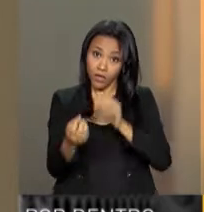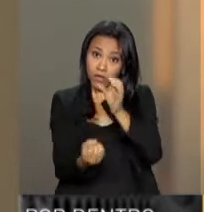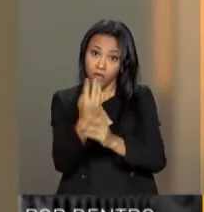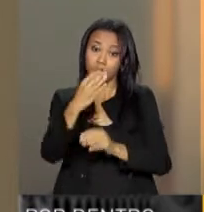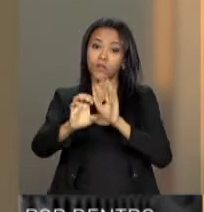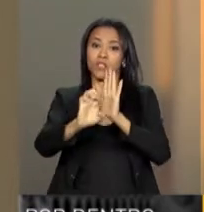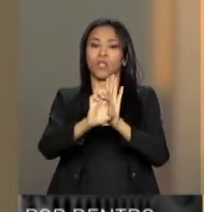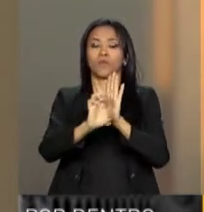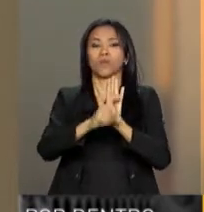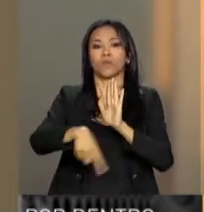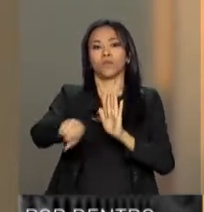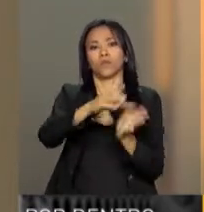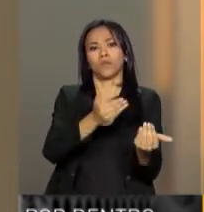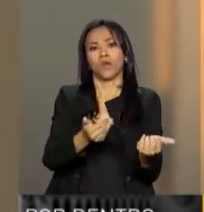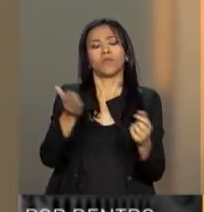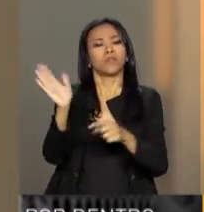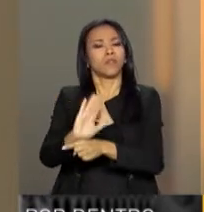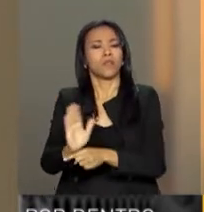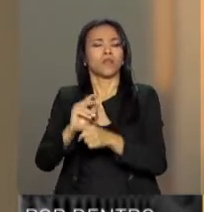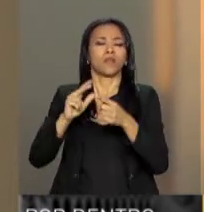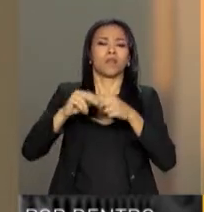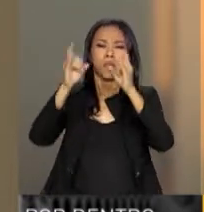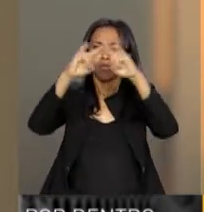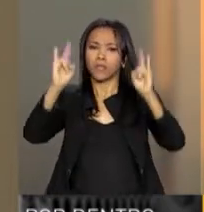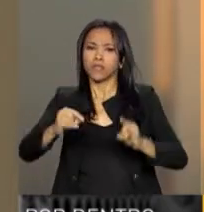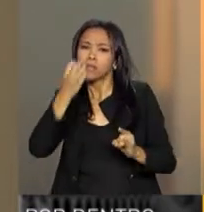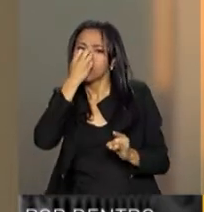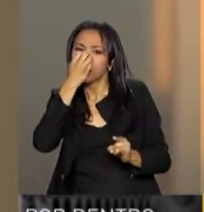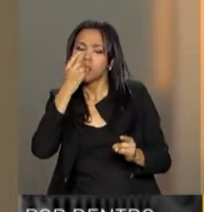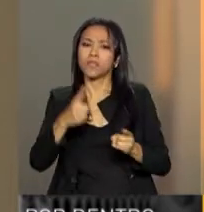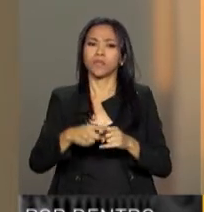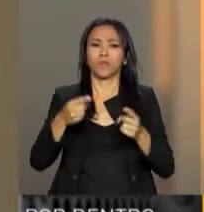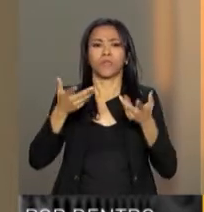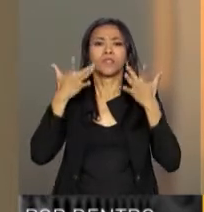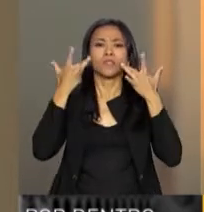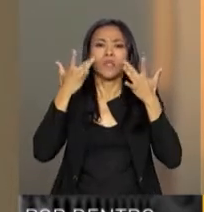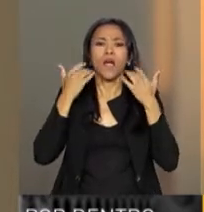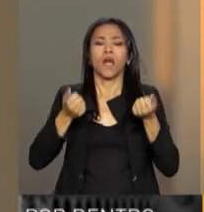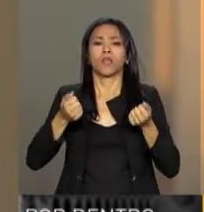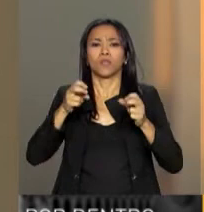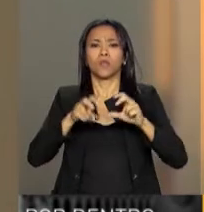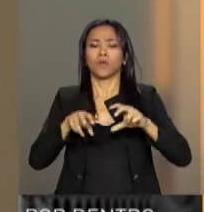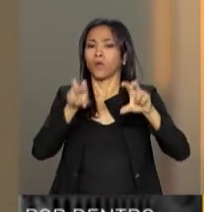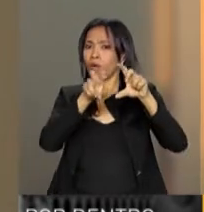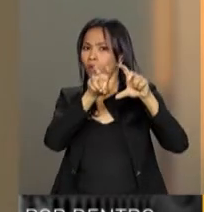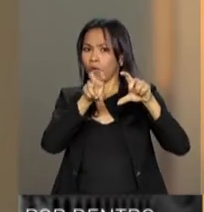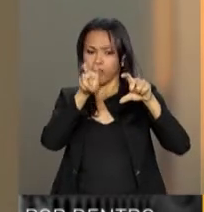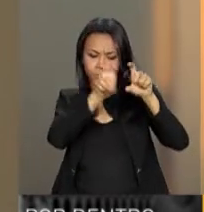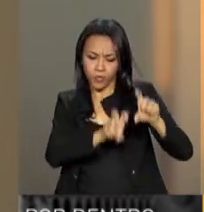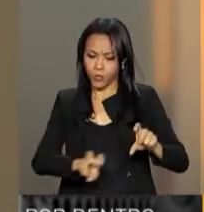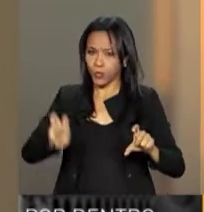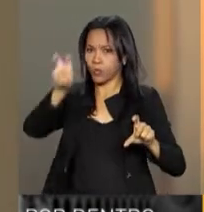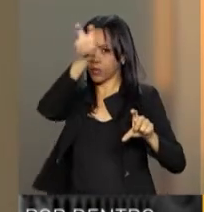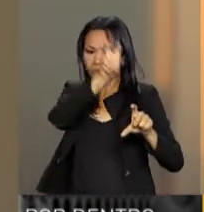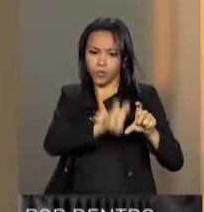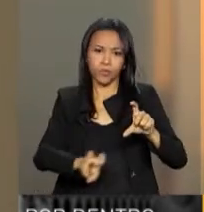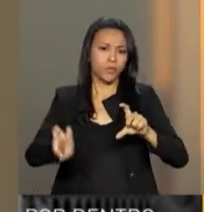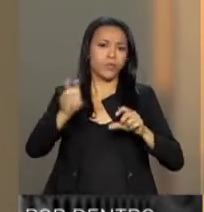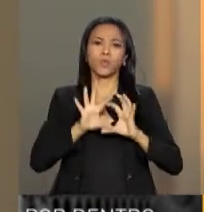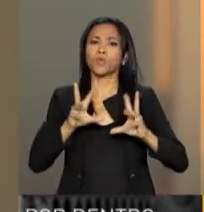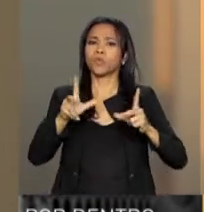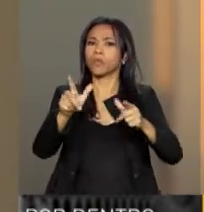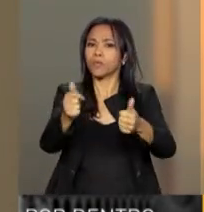juventude o cinema o circo teatro para a direção todos os eventos esportivos artísticos e culturais